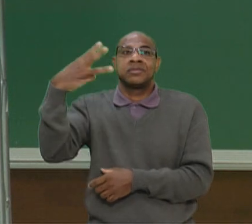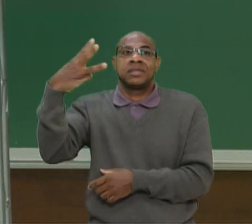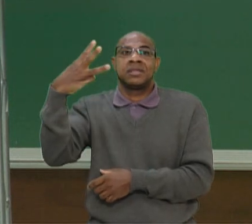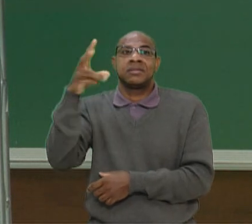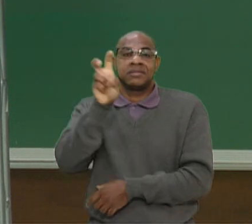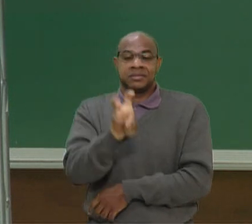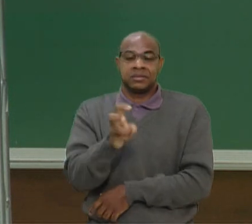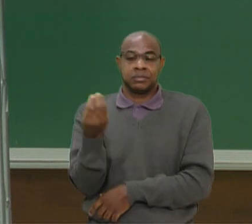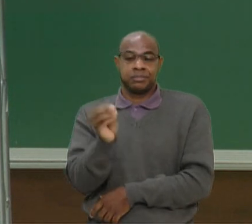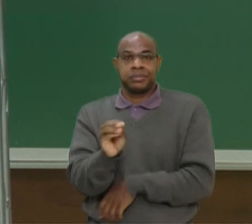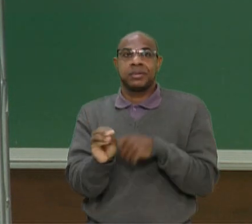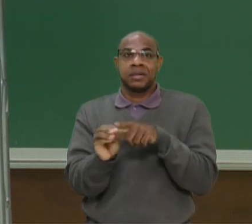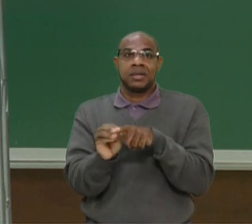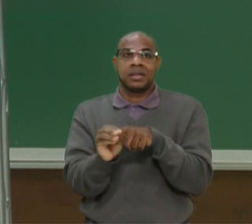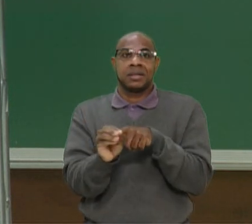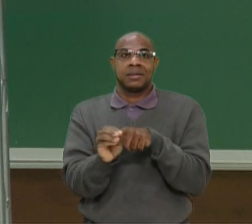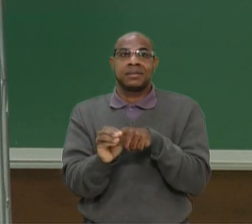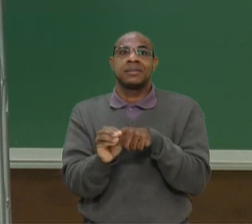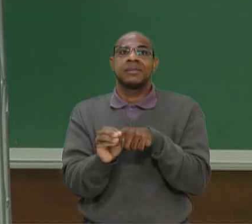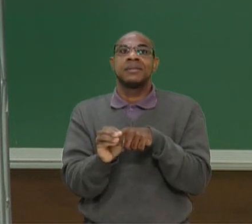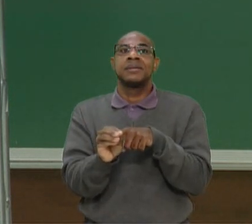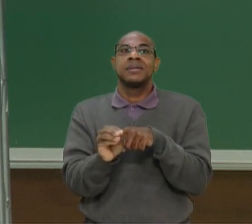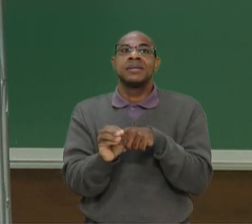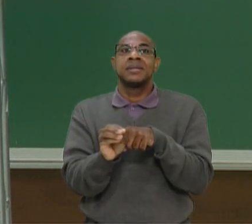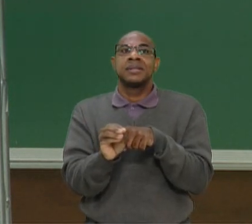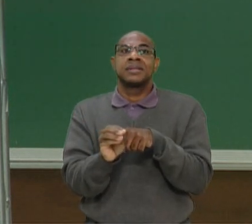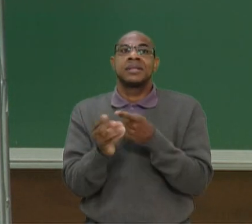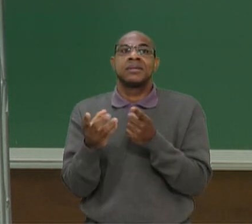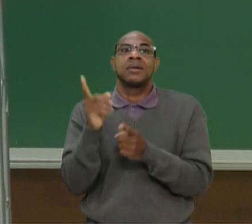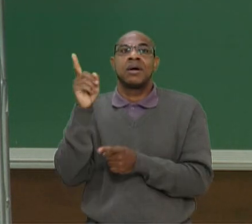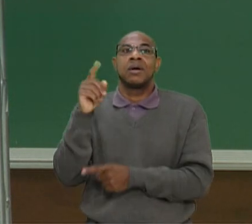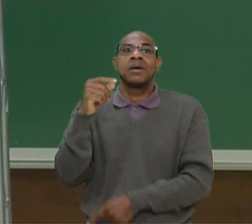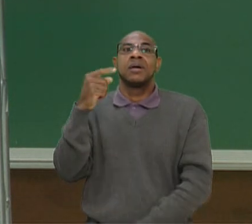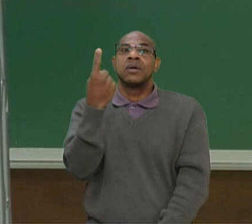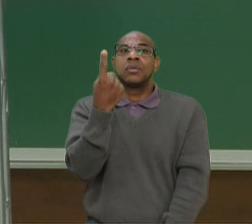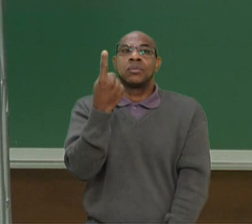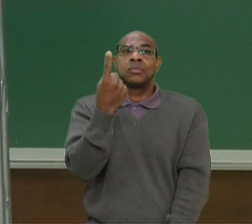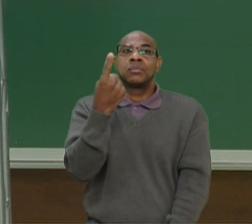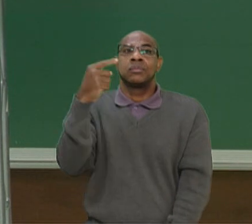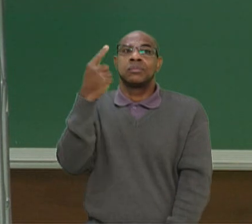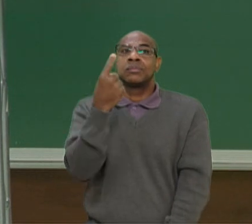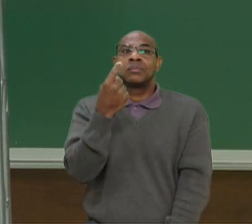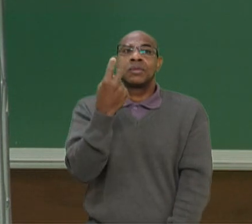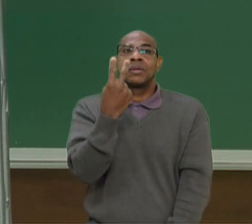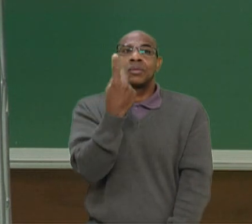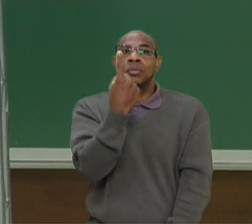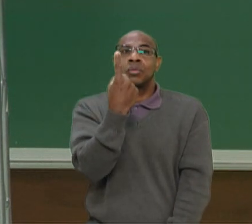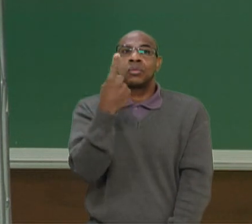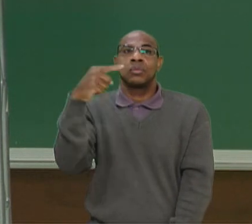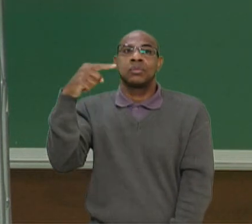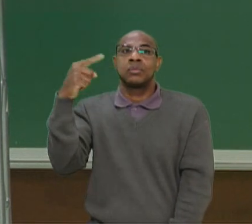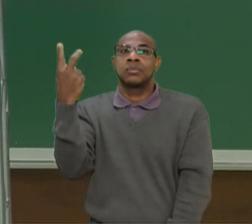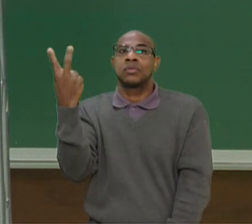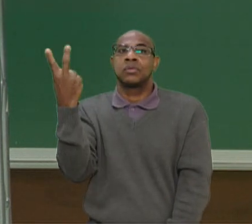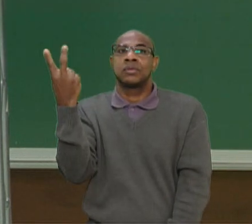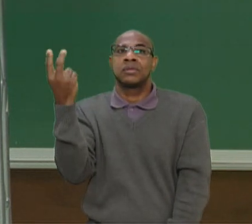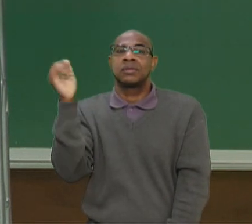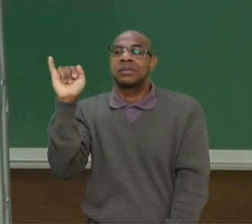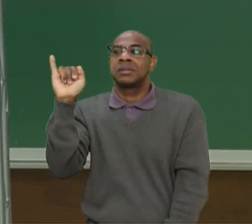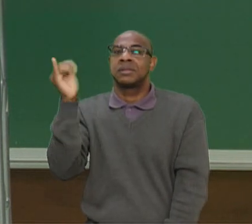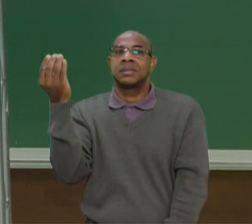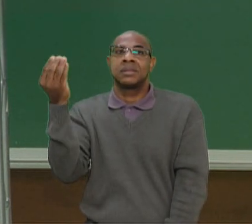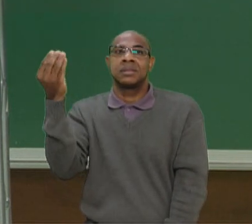o menos, né, que é o 2, negativo, e subtraímos, 2 menos 1, 1 i. Então, portanto,